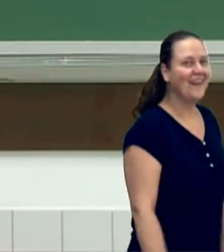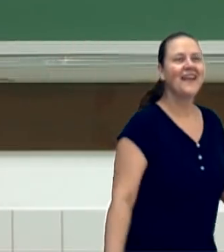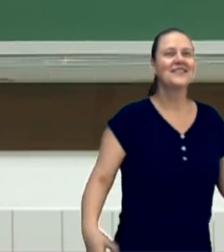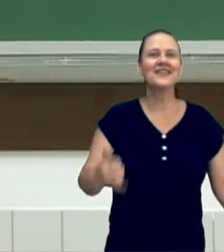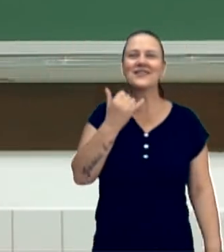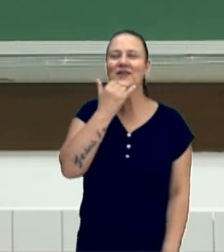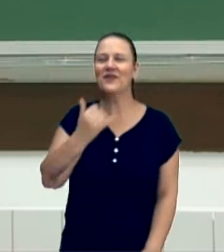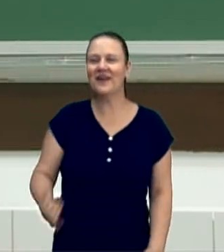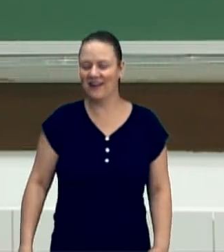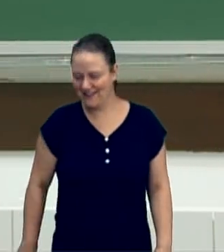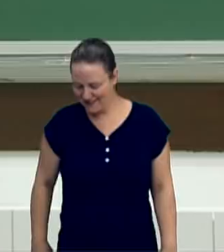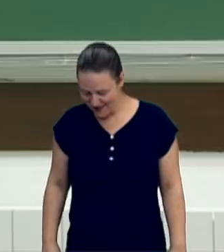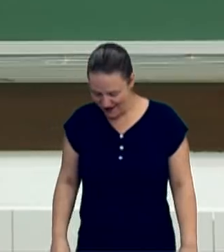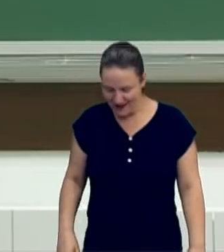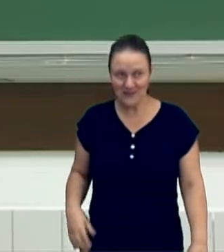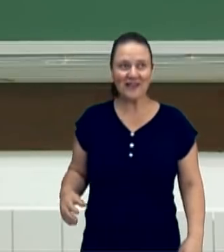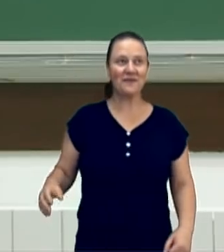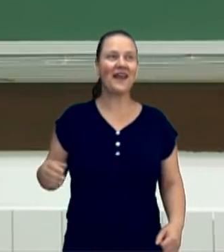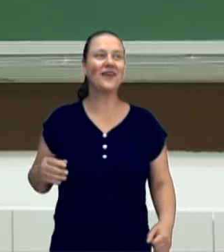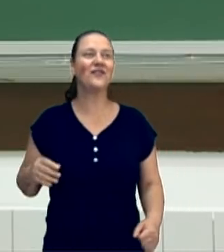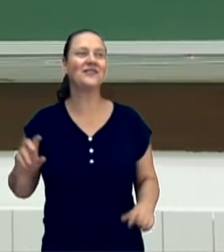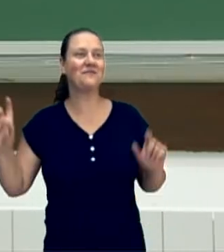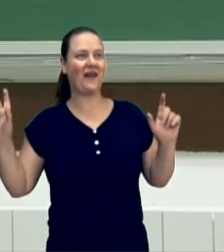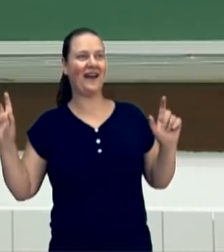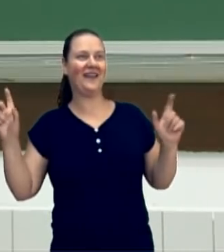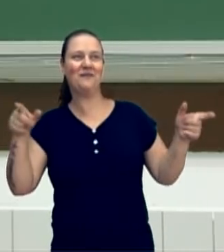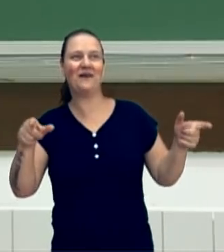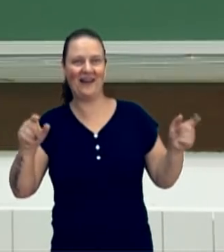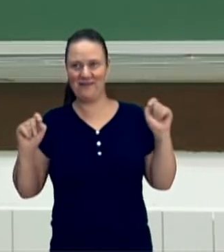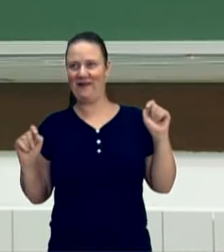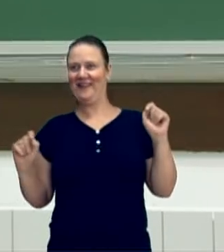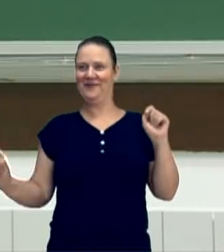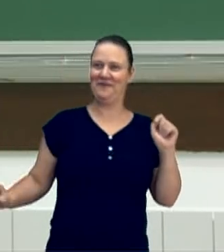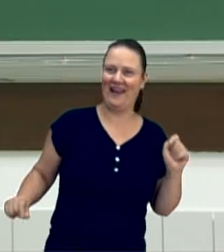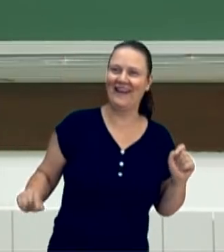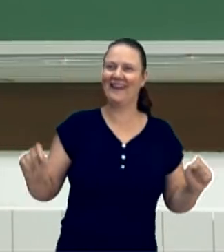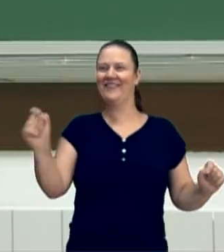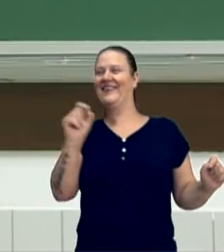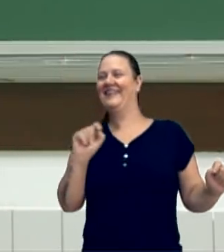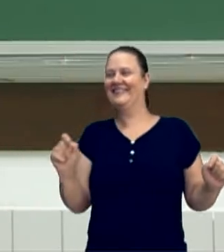Eu não sei por que foi parar eu tudo aí. Eu parei no lugar errado.